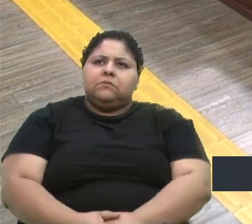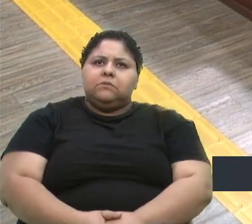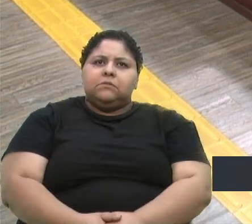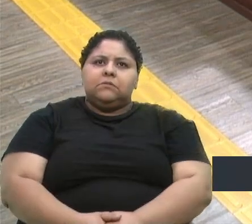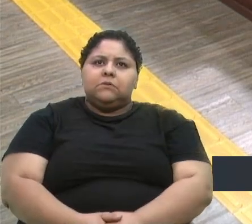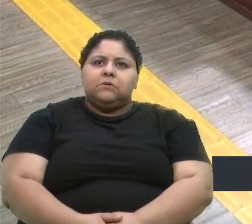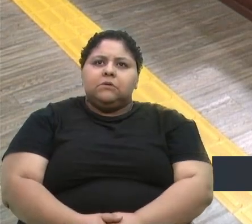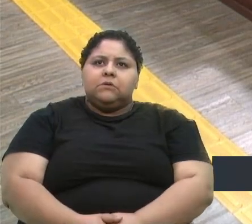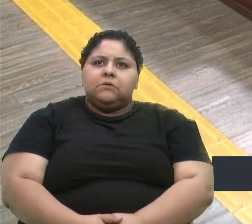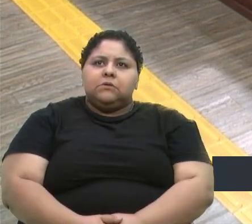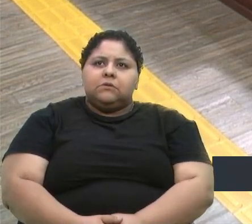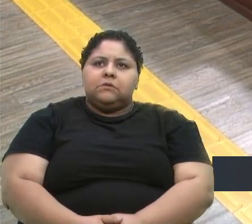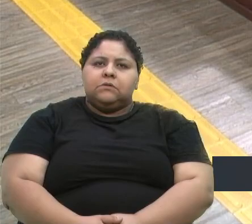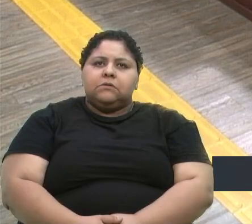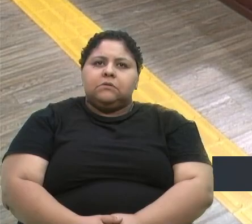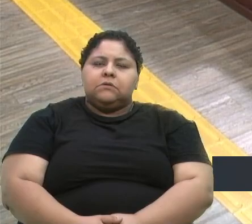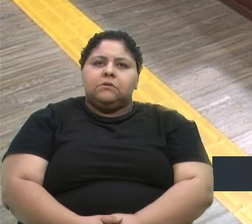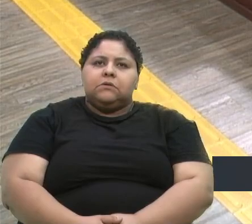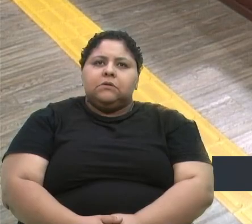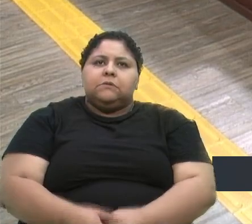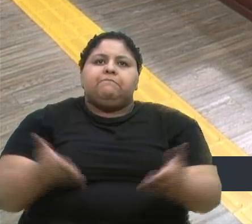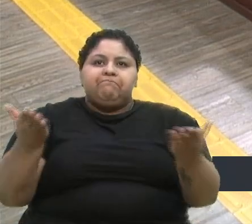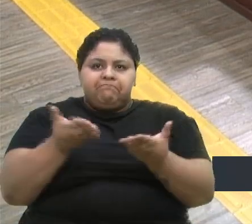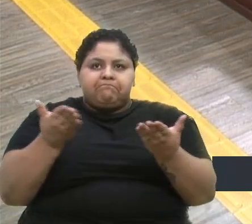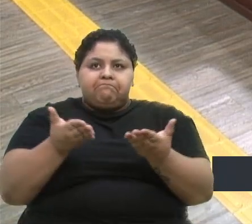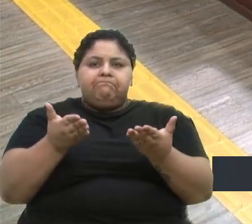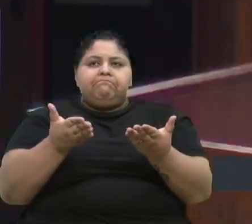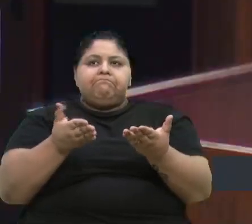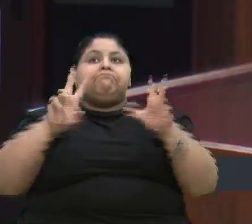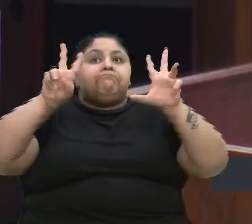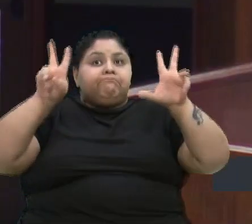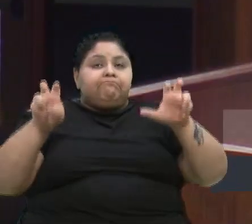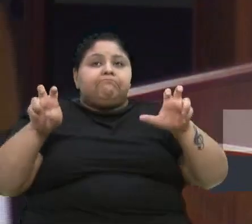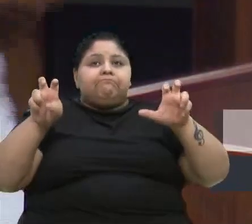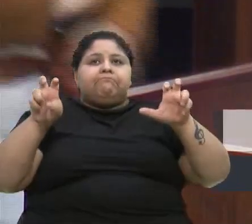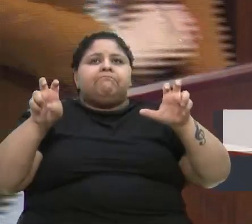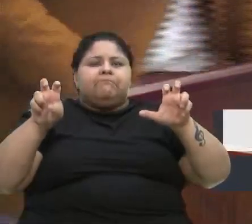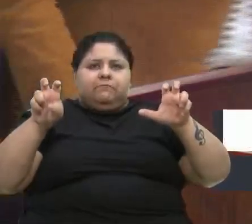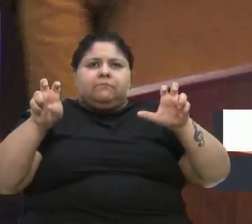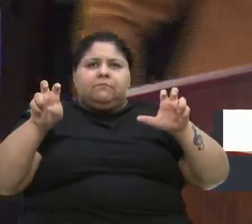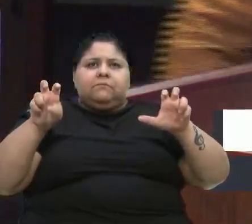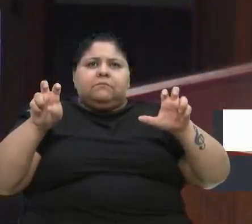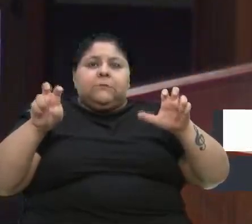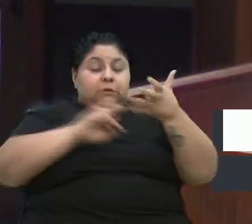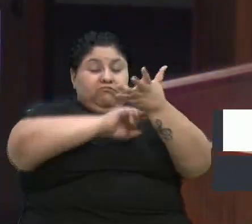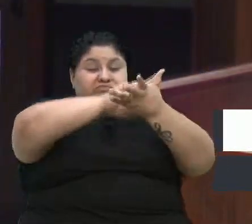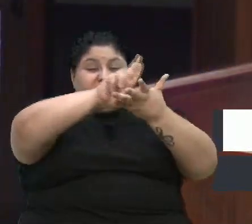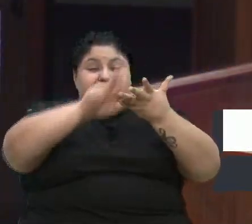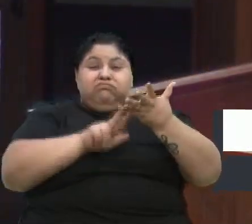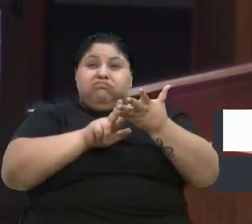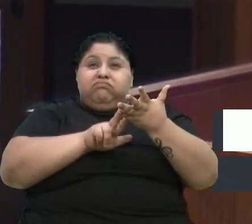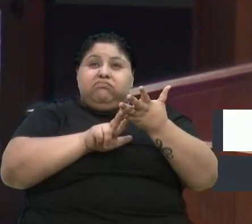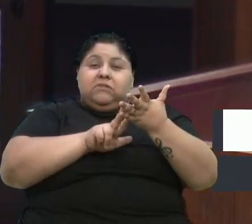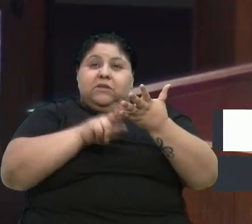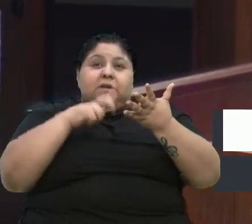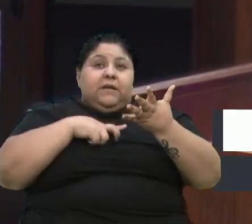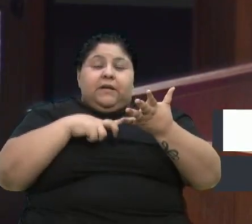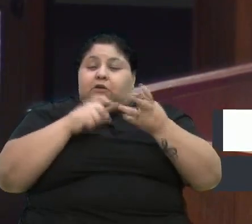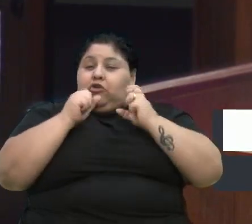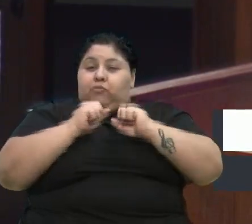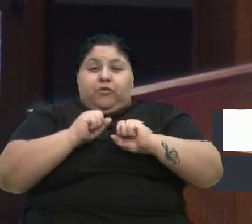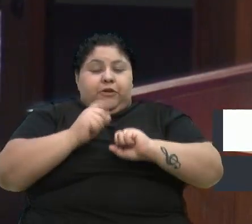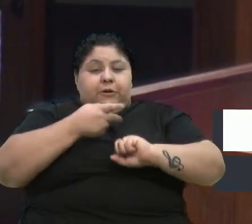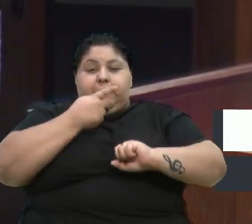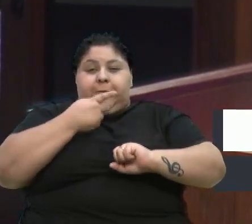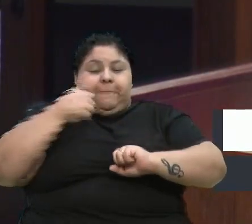Olá, senhor presidente. Vamos lá, que hoje os temas são inúmeros. Bom, eu não poderia deixar de falar